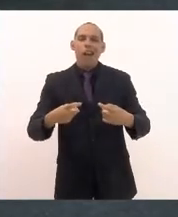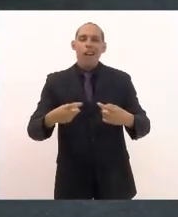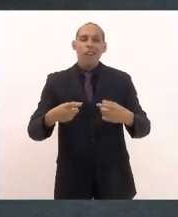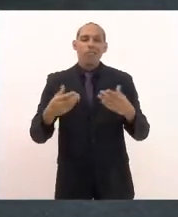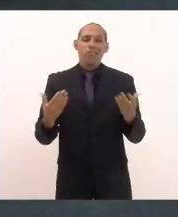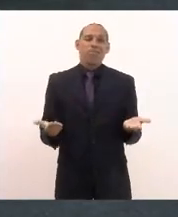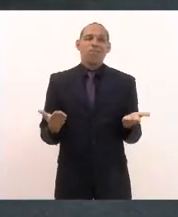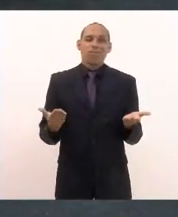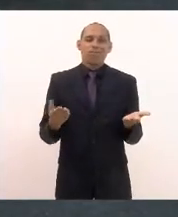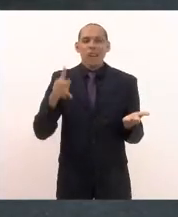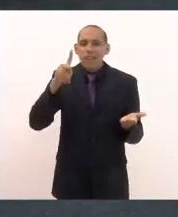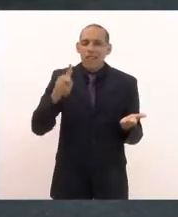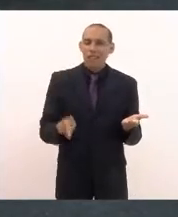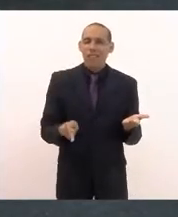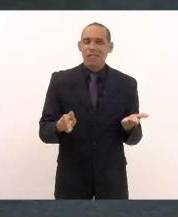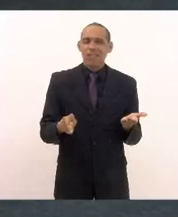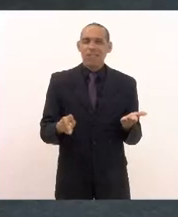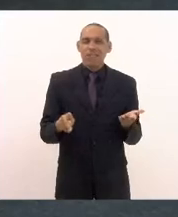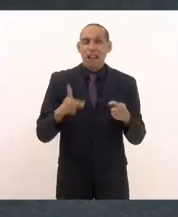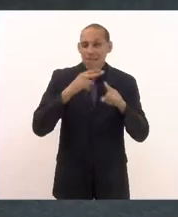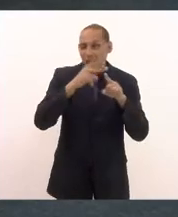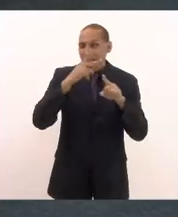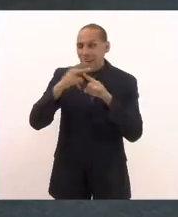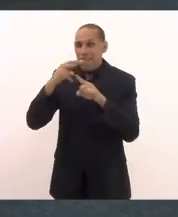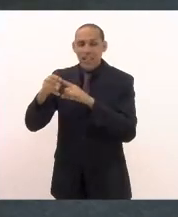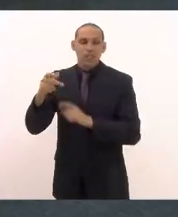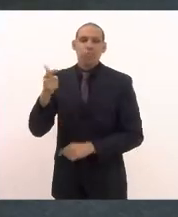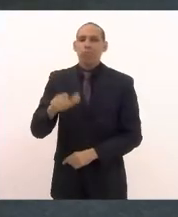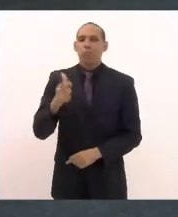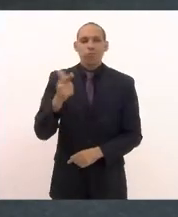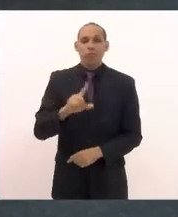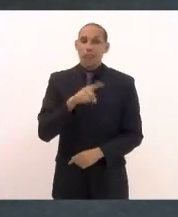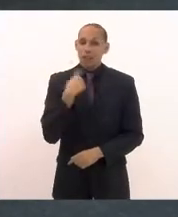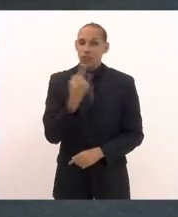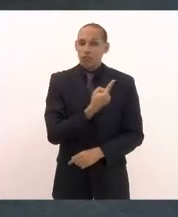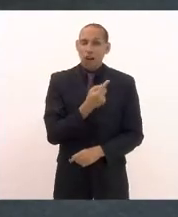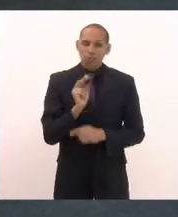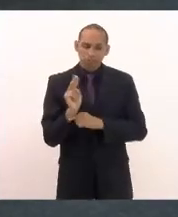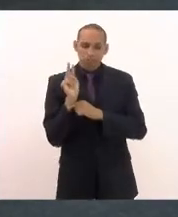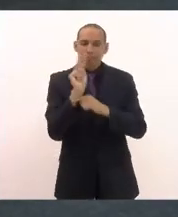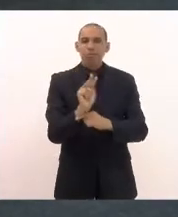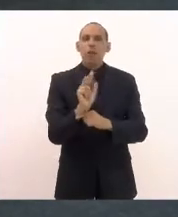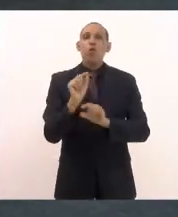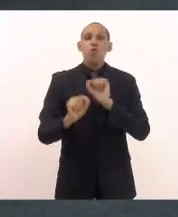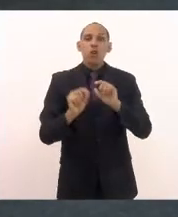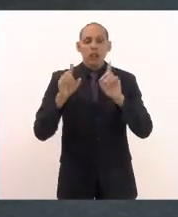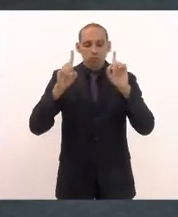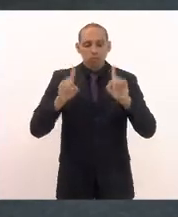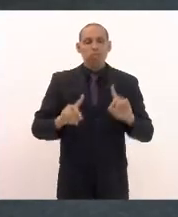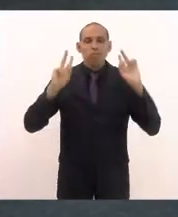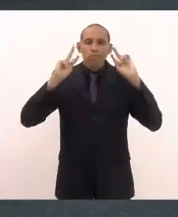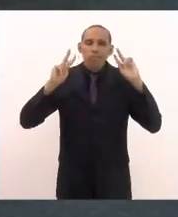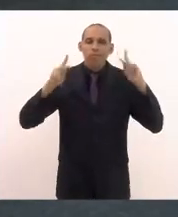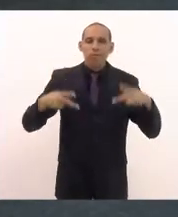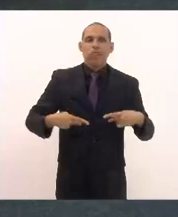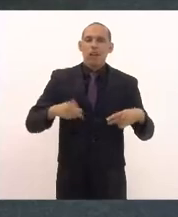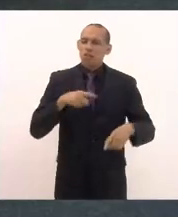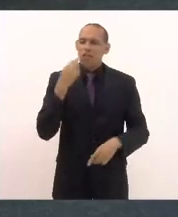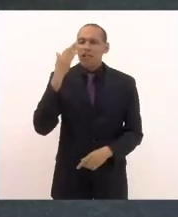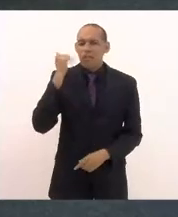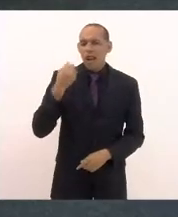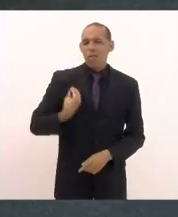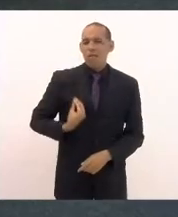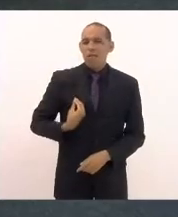senhora presidenta, não há vencedores. E nós que defendemos os direitos humanos, sabemos que cada vida